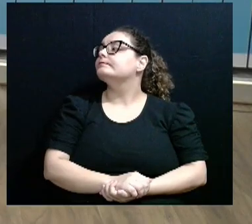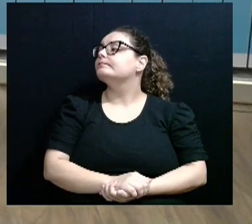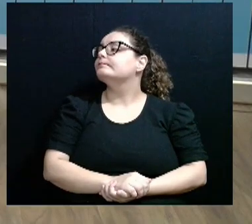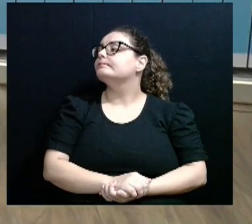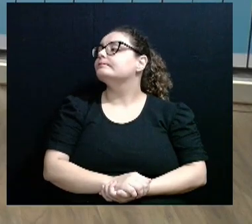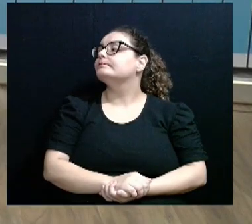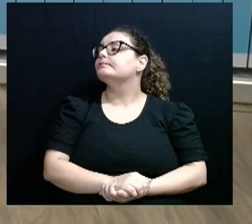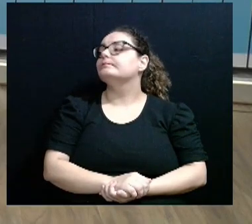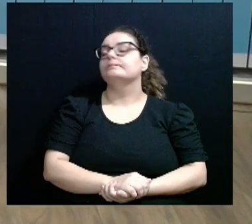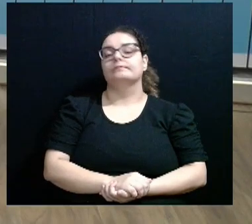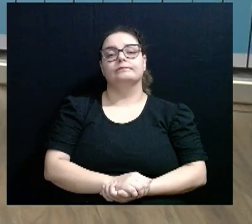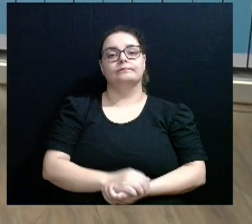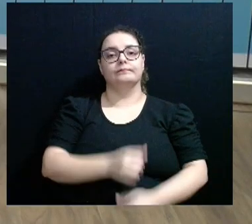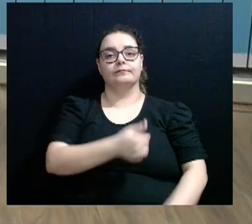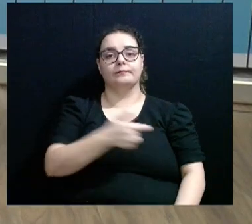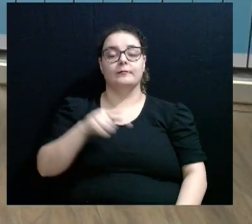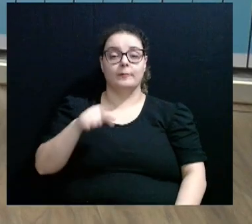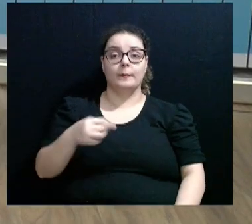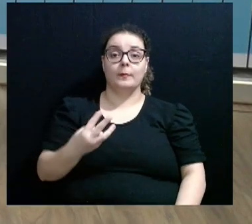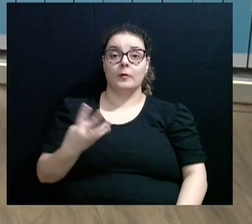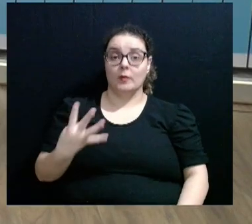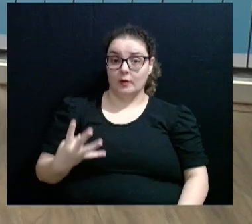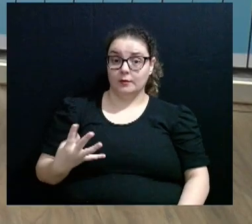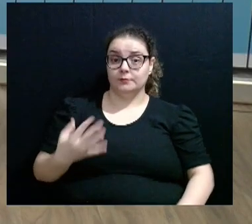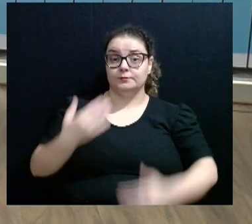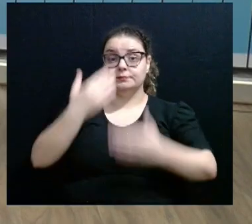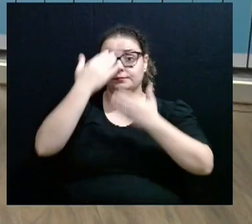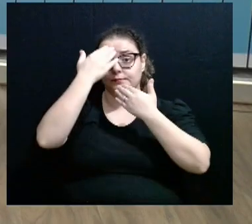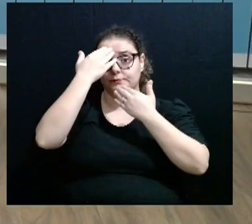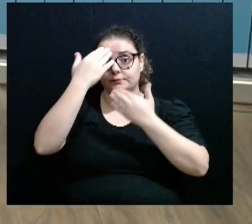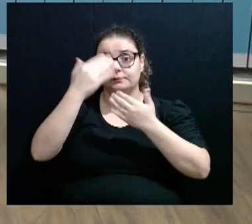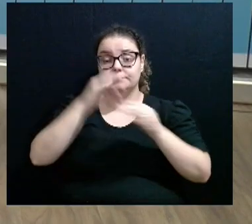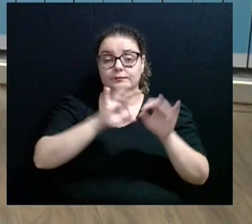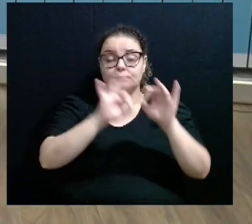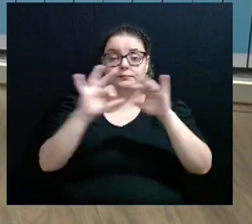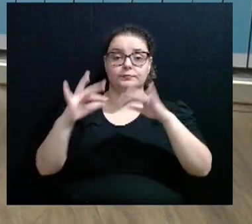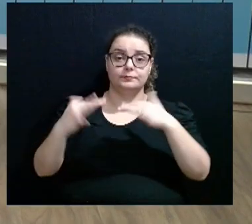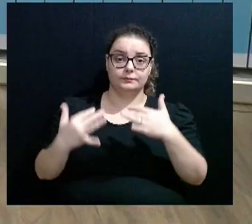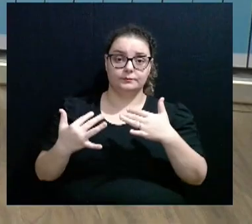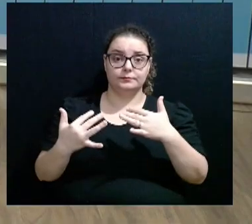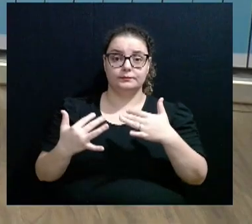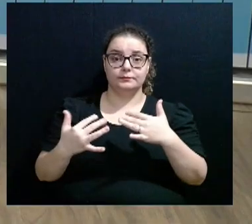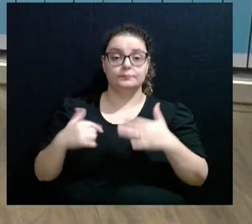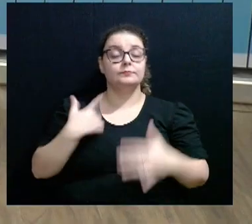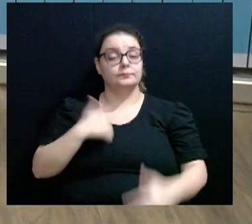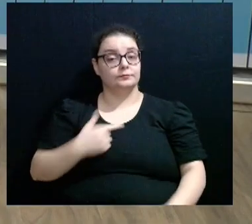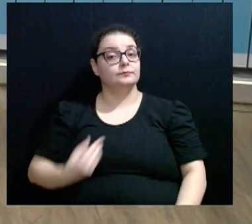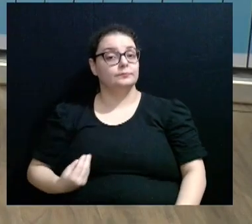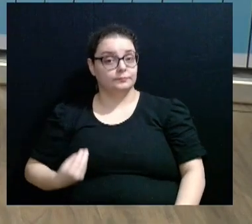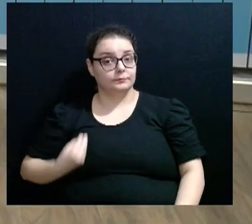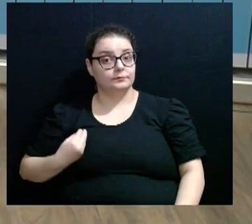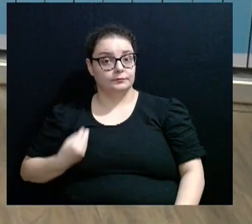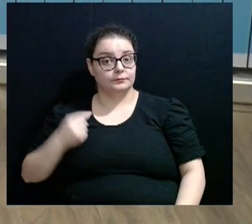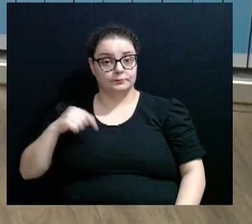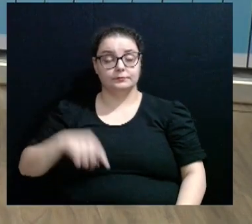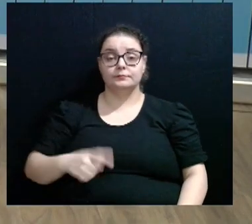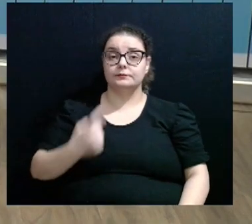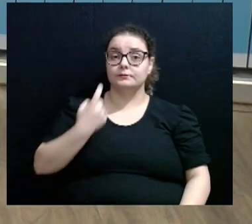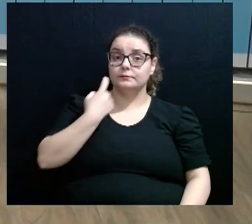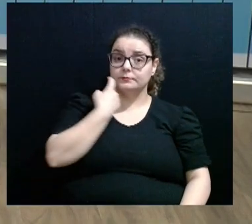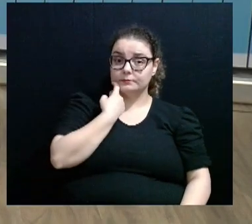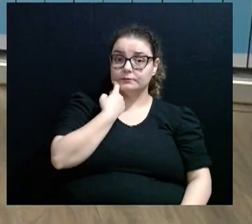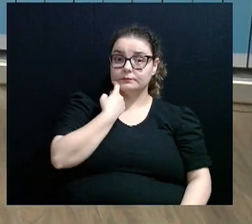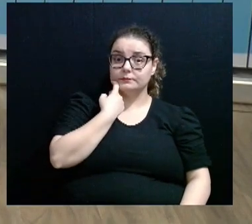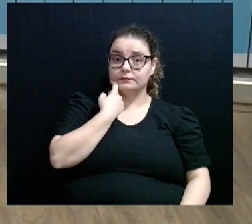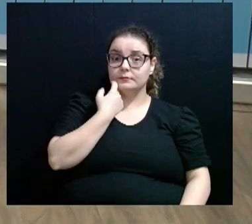12:00 mais 34 minutos. Muito obrigado pela sua companhia, pela sua audiência. Estamos ao vivo nesta sexta-feira e vamos com